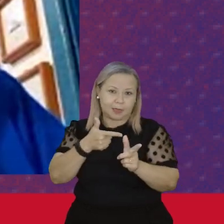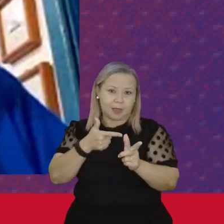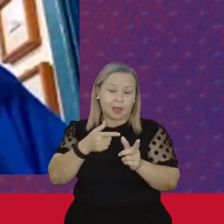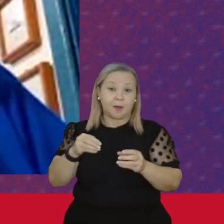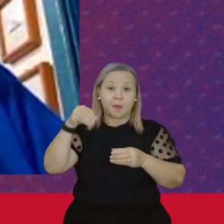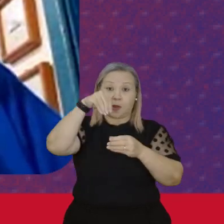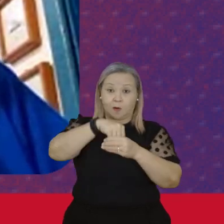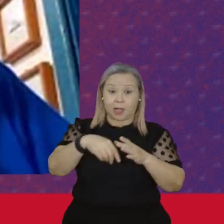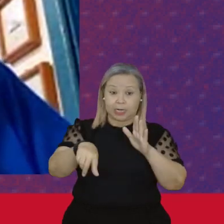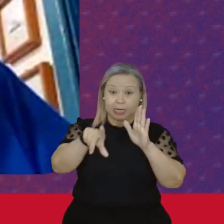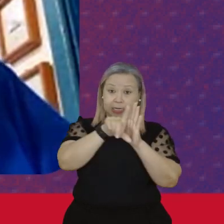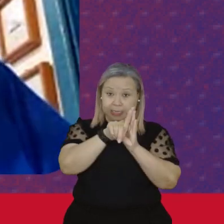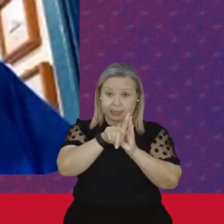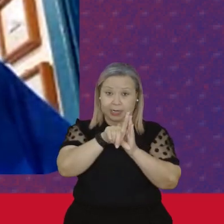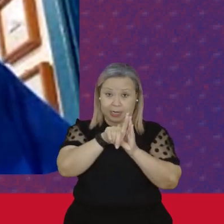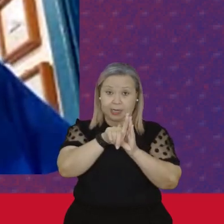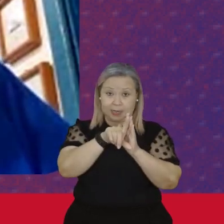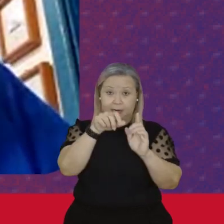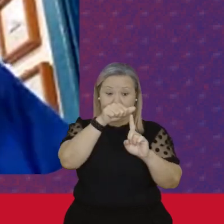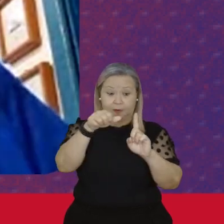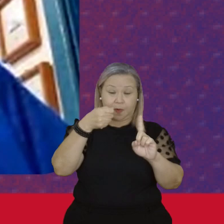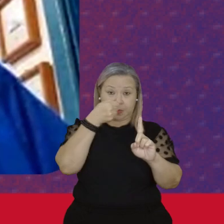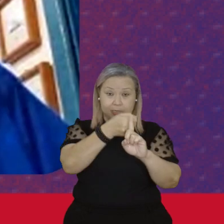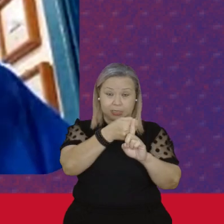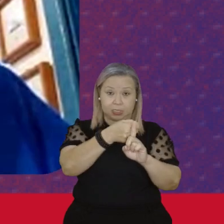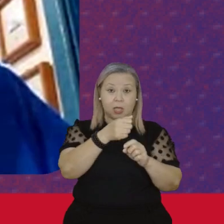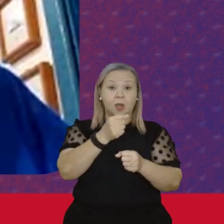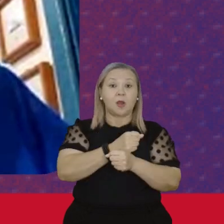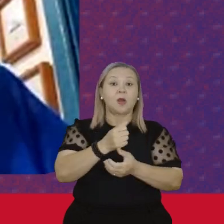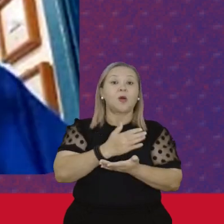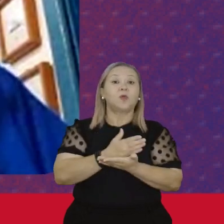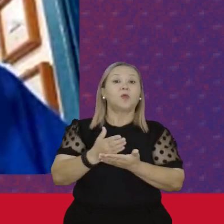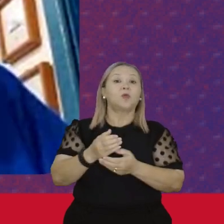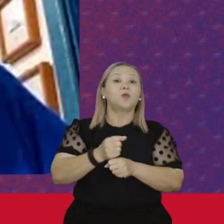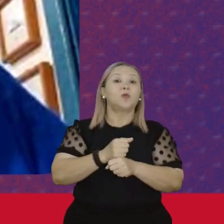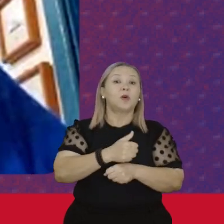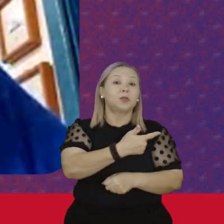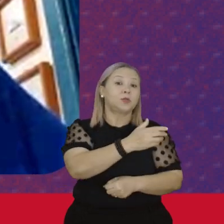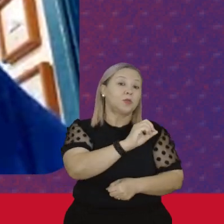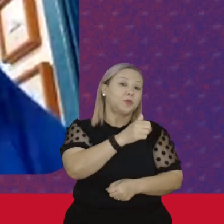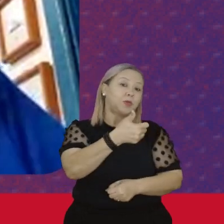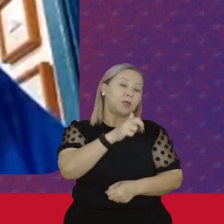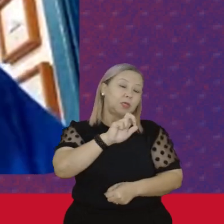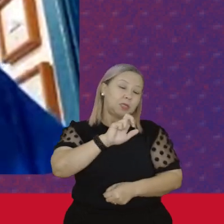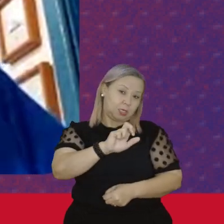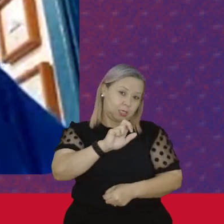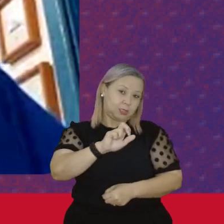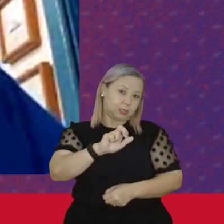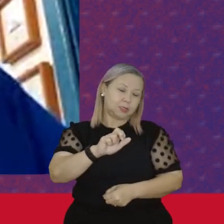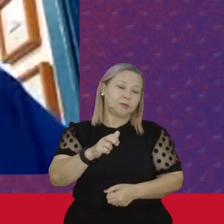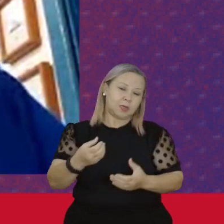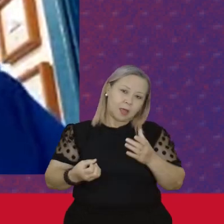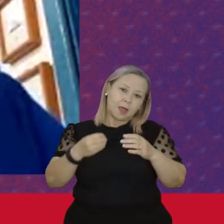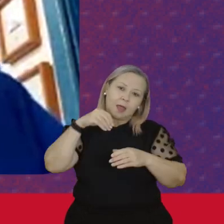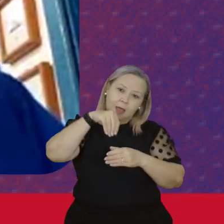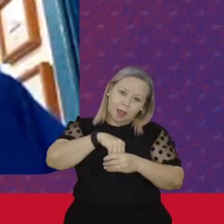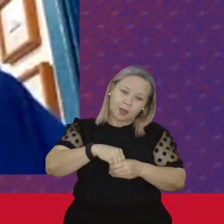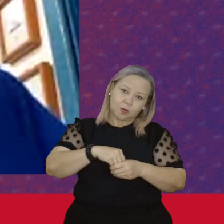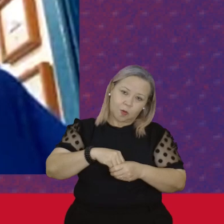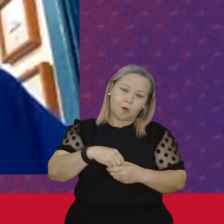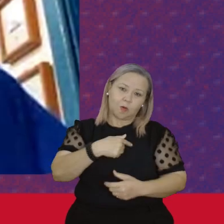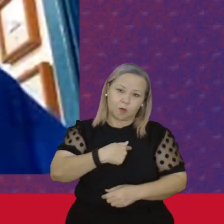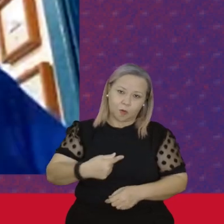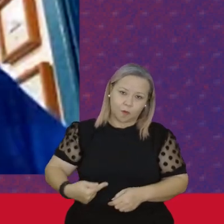crime em 2015, ainda no governo de Dilma Rousseff. Eu acho isso importante